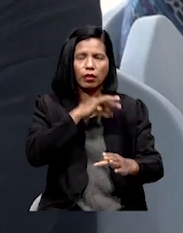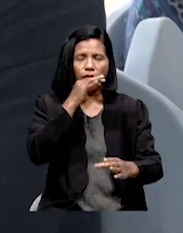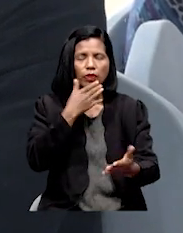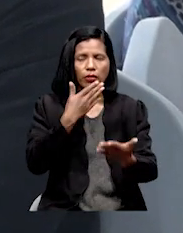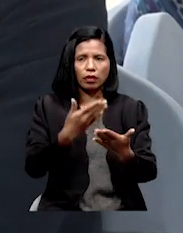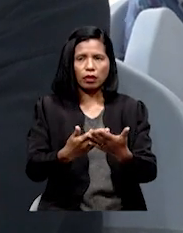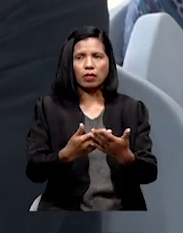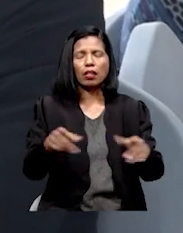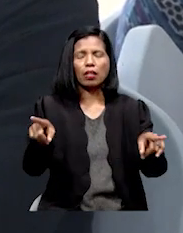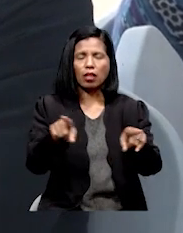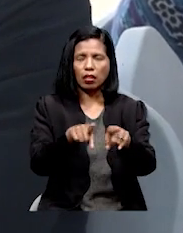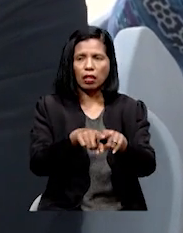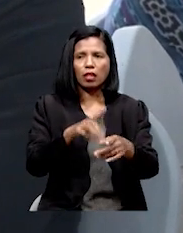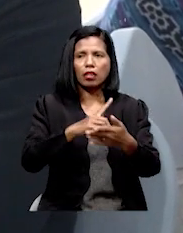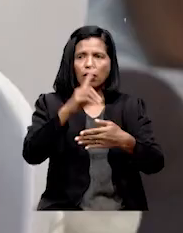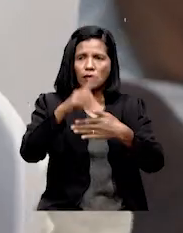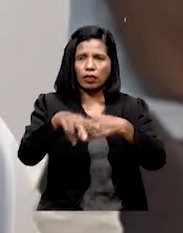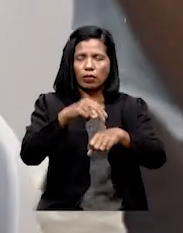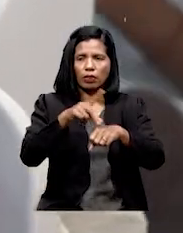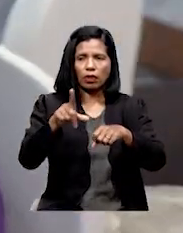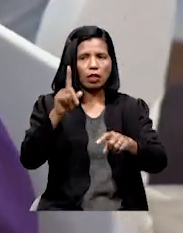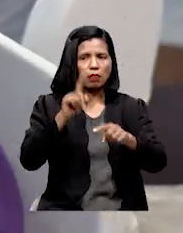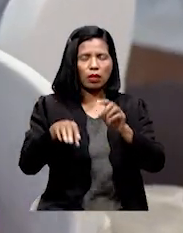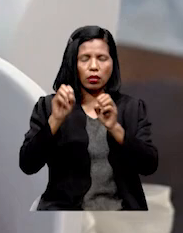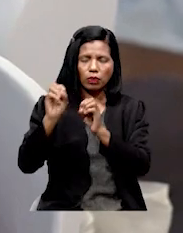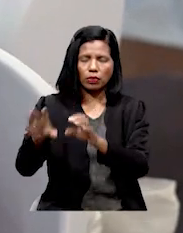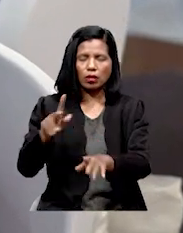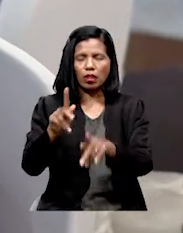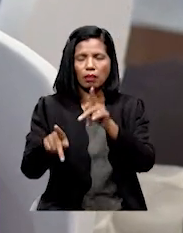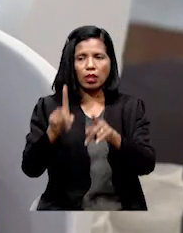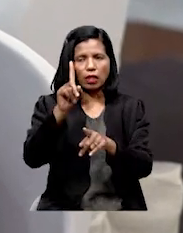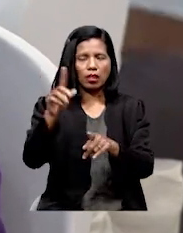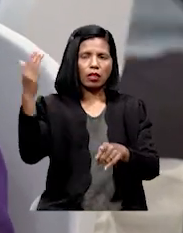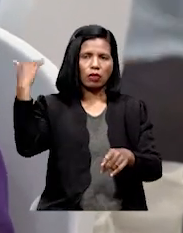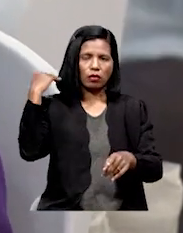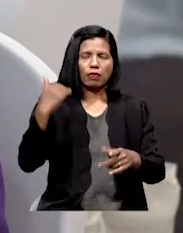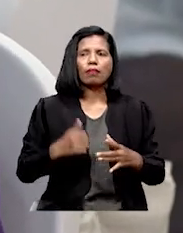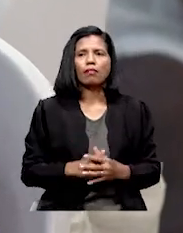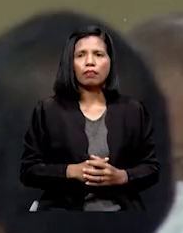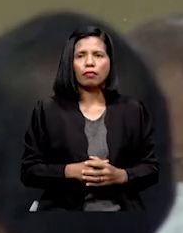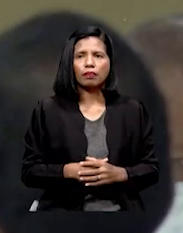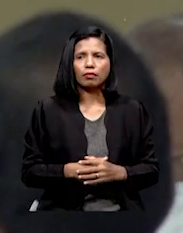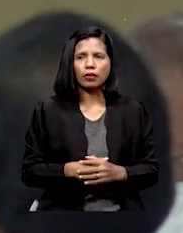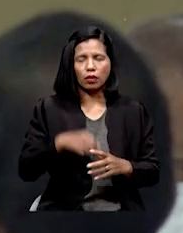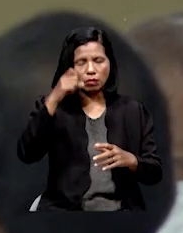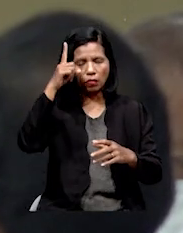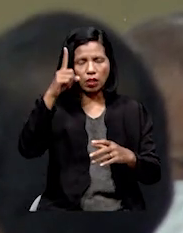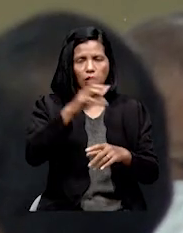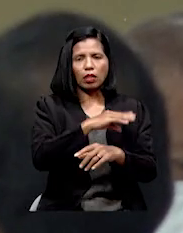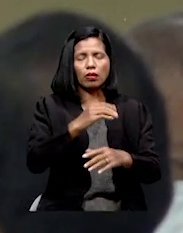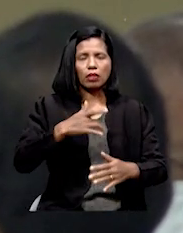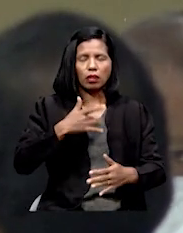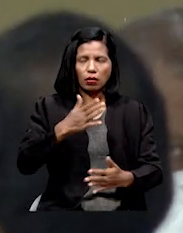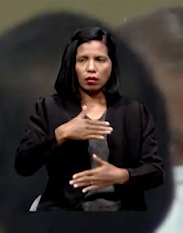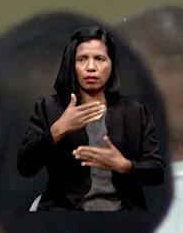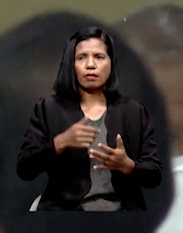nesse no desenvolvimento nacional, né? No label Rússia que é maída e a coto. É com grande orgulho e satisfação